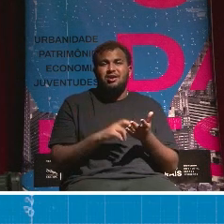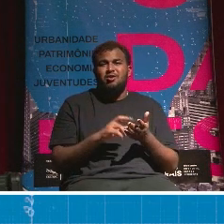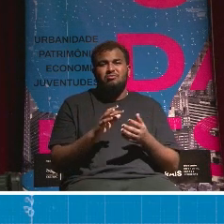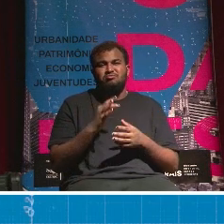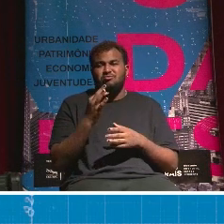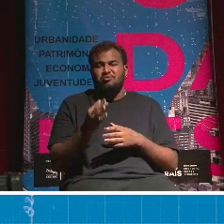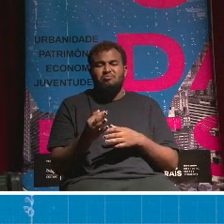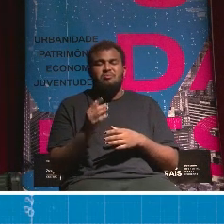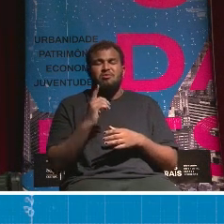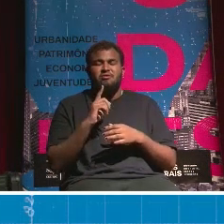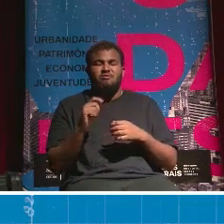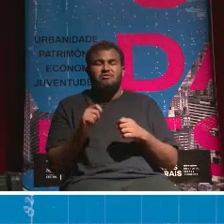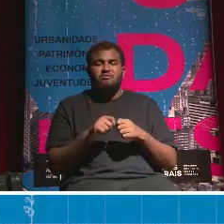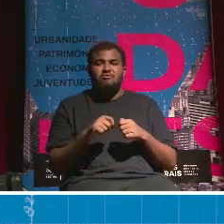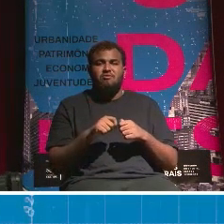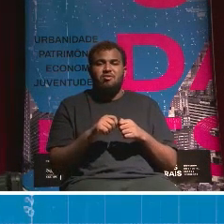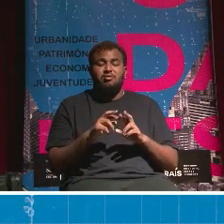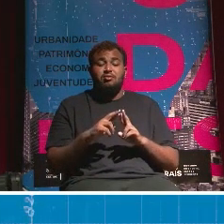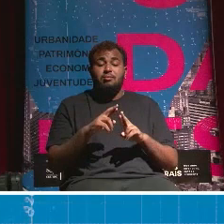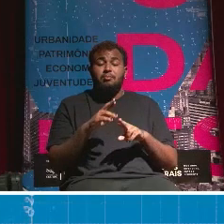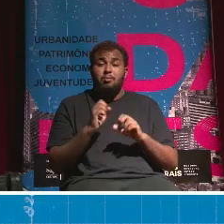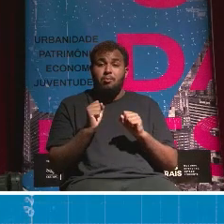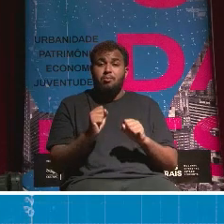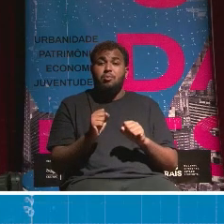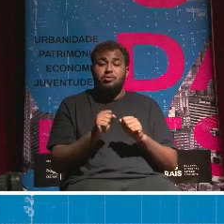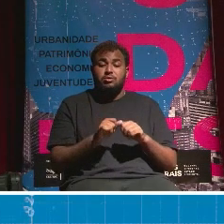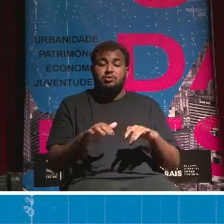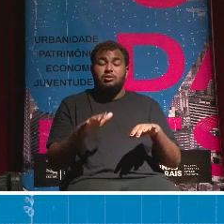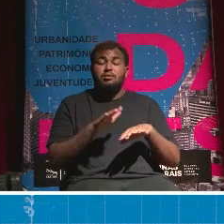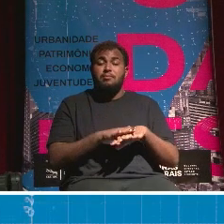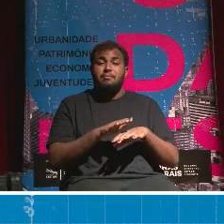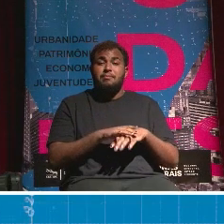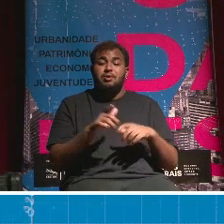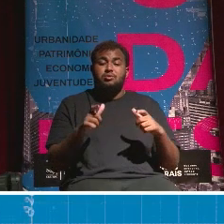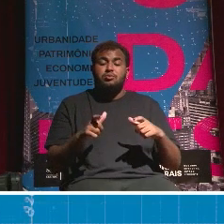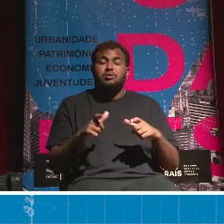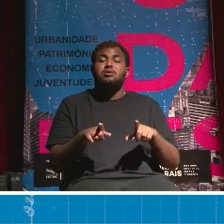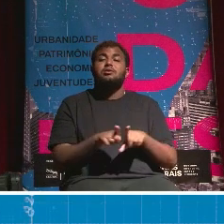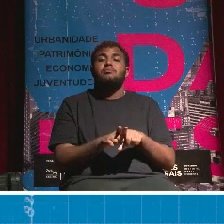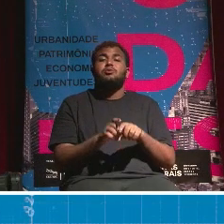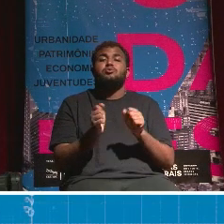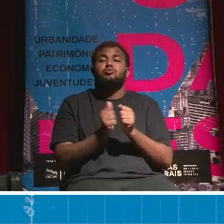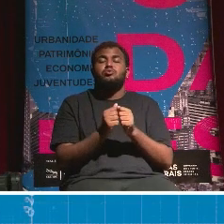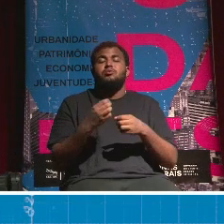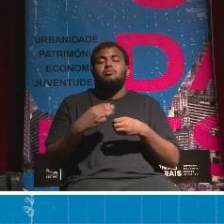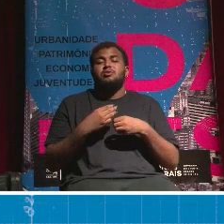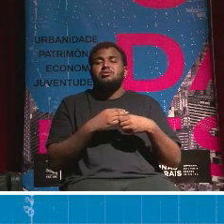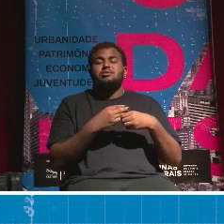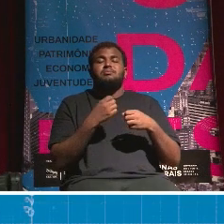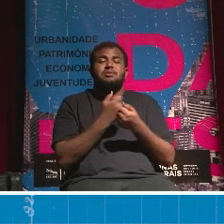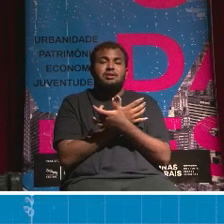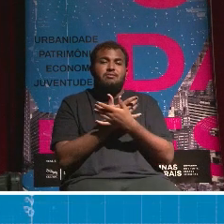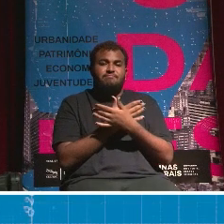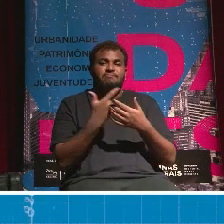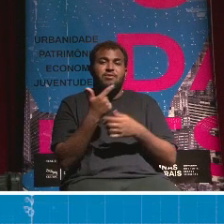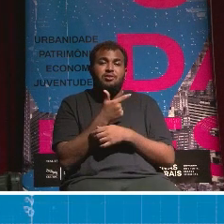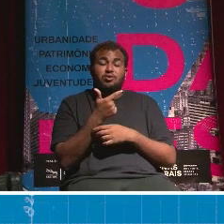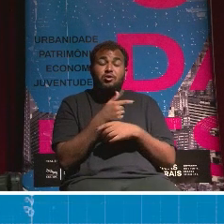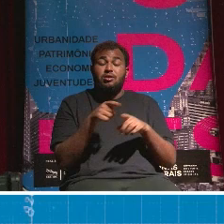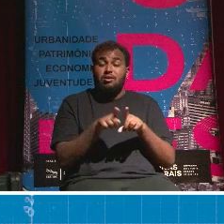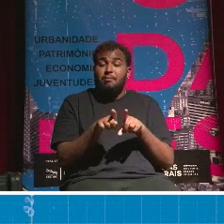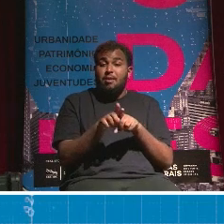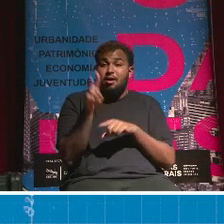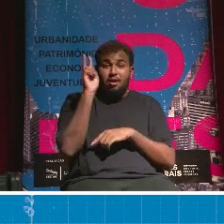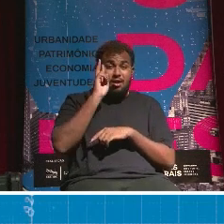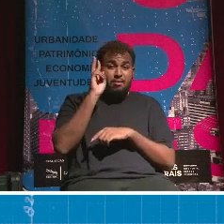pode, de certa forma, repercutir de volta no local, nos municípios, nas cidades. O segundo ato é lembrar que os